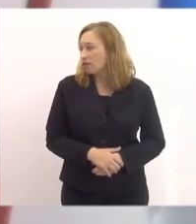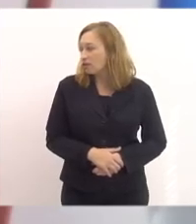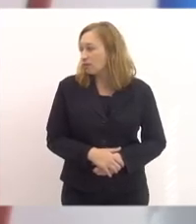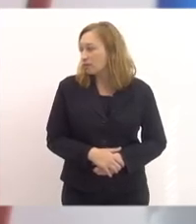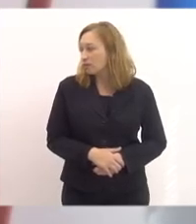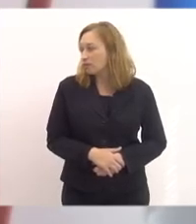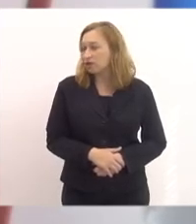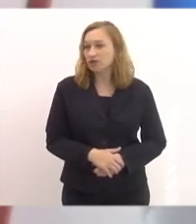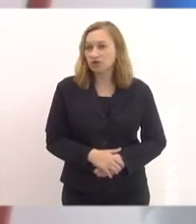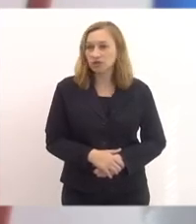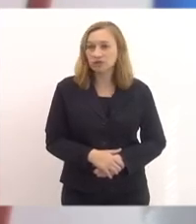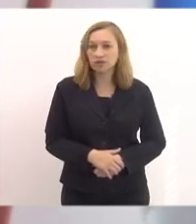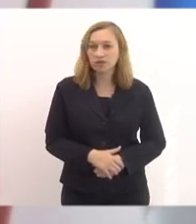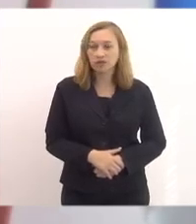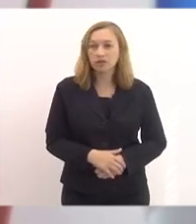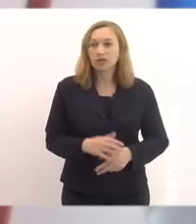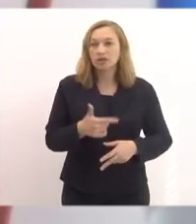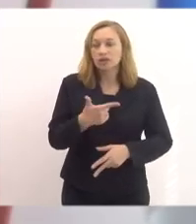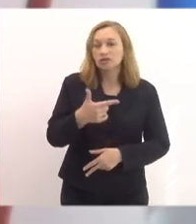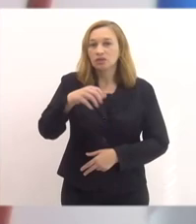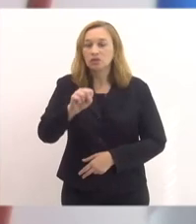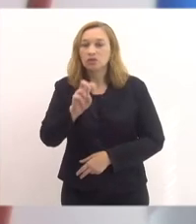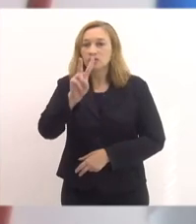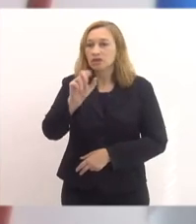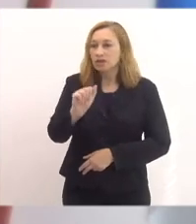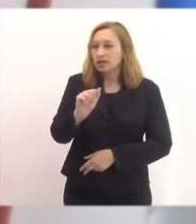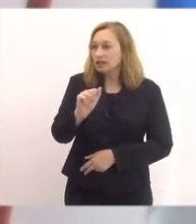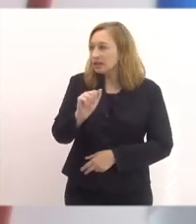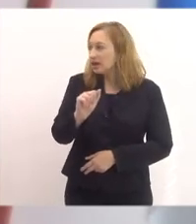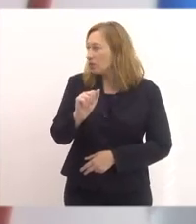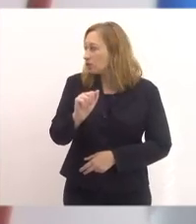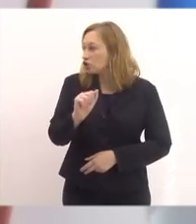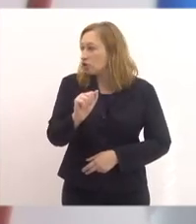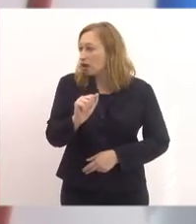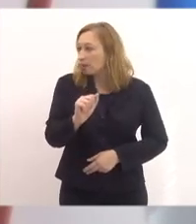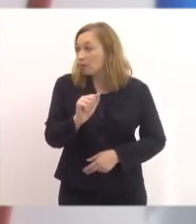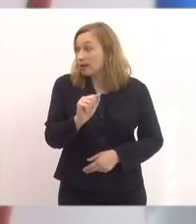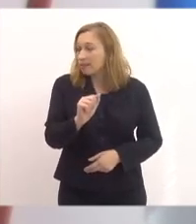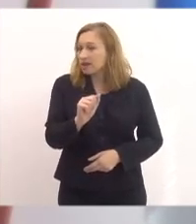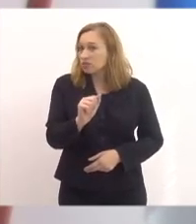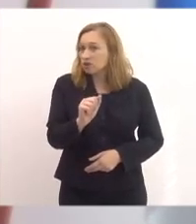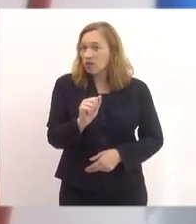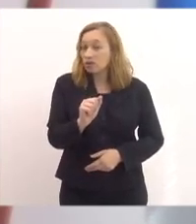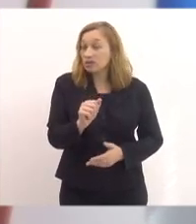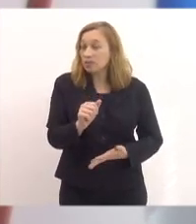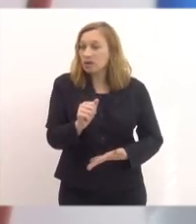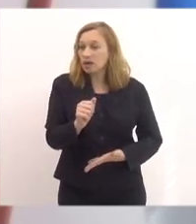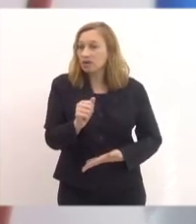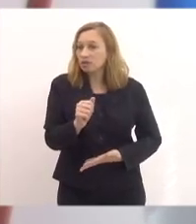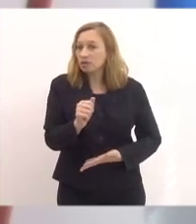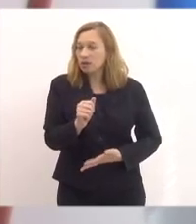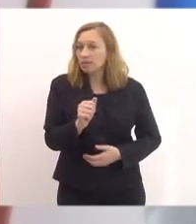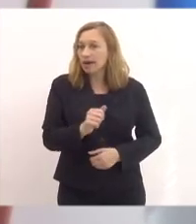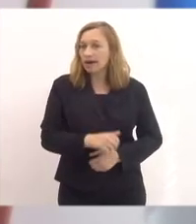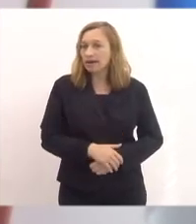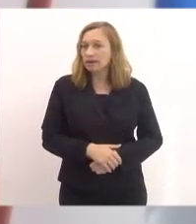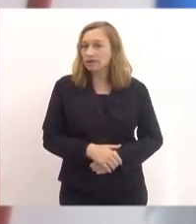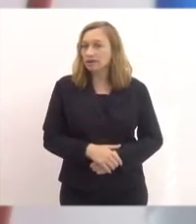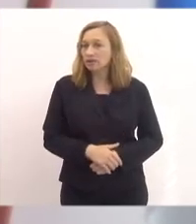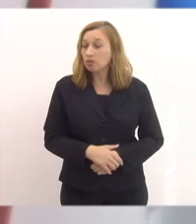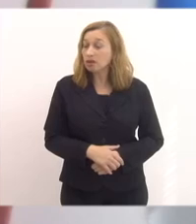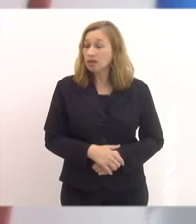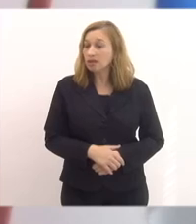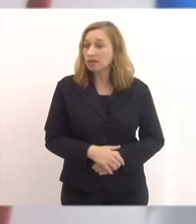tem sentido essas 28 vagas, a gente não chamar aqueles que estão adstritos ao concurso de 2015. Resolve essa